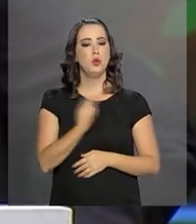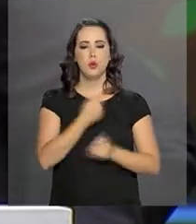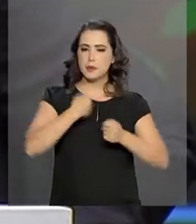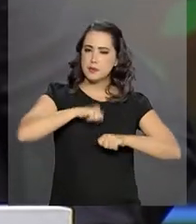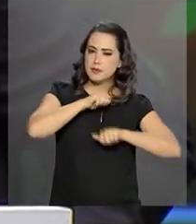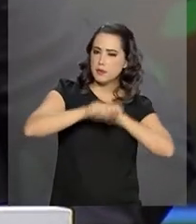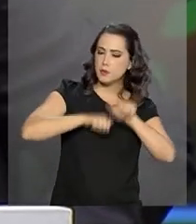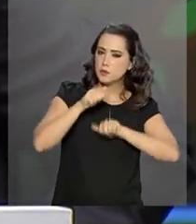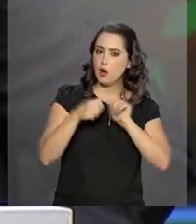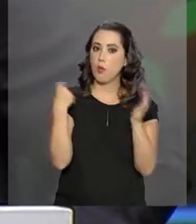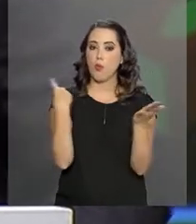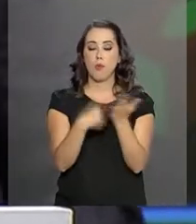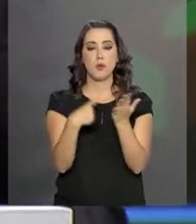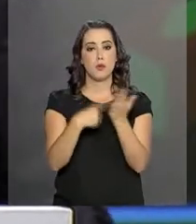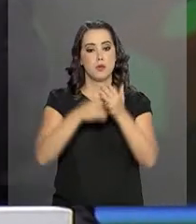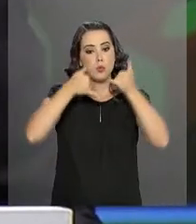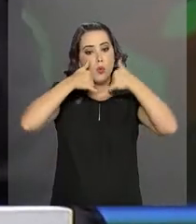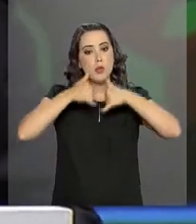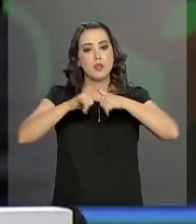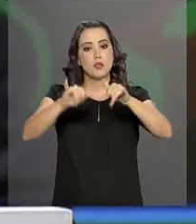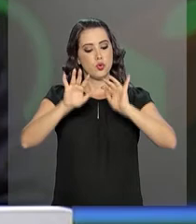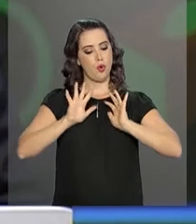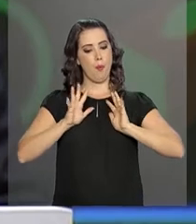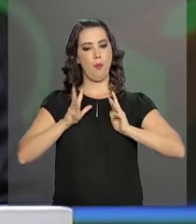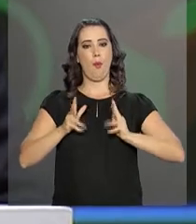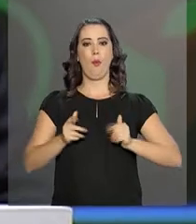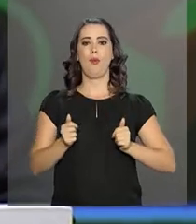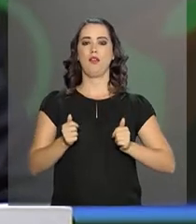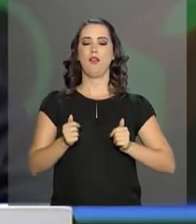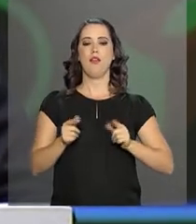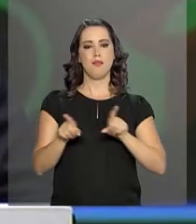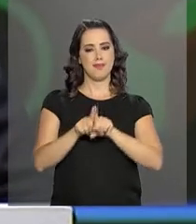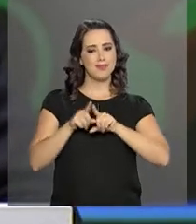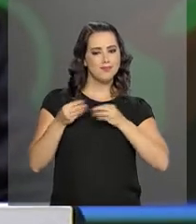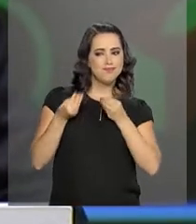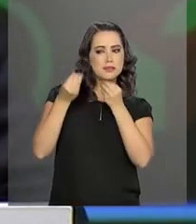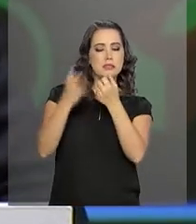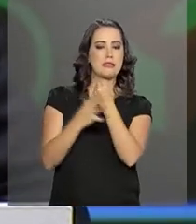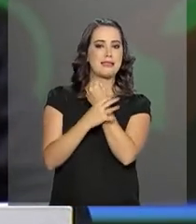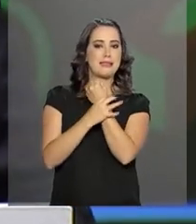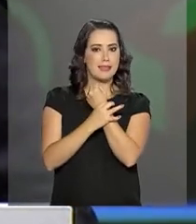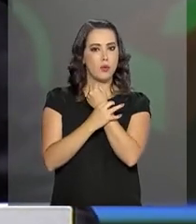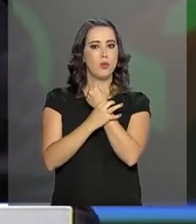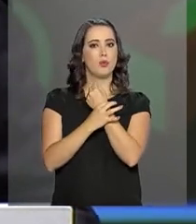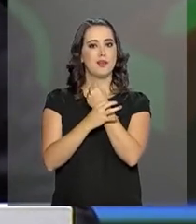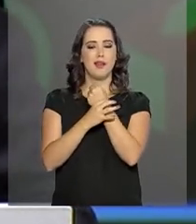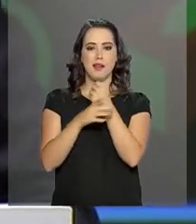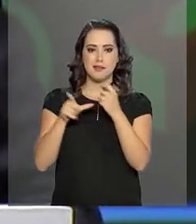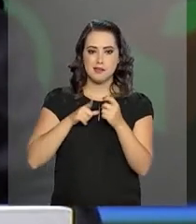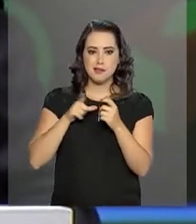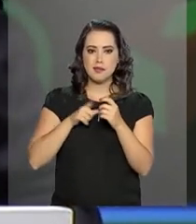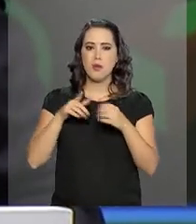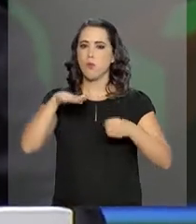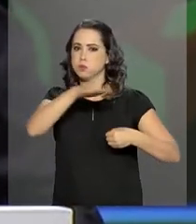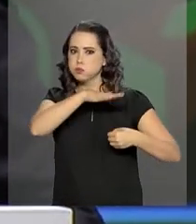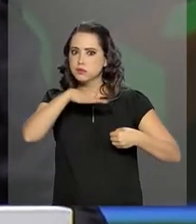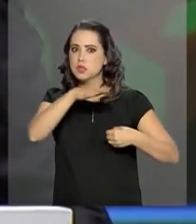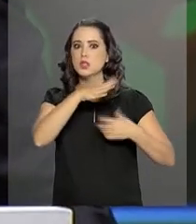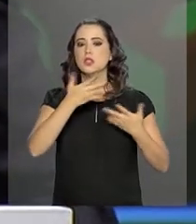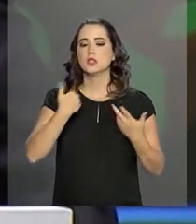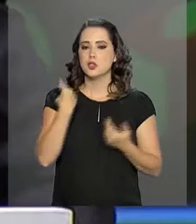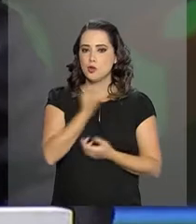com a energia limpa, mas para que nós possamos garantir segurança, abundância ao nosso